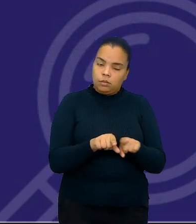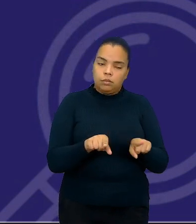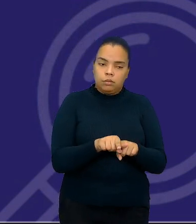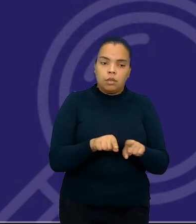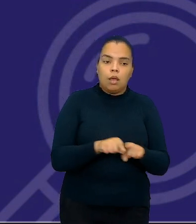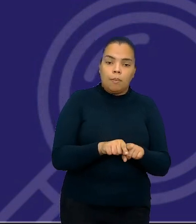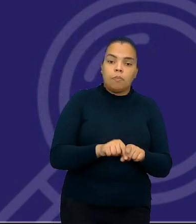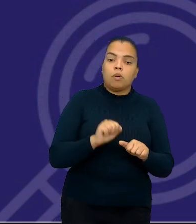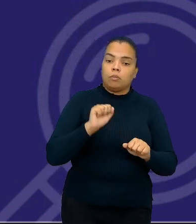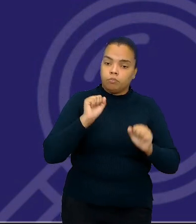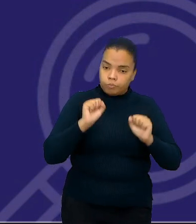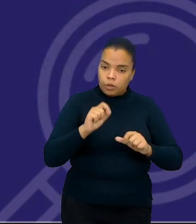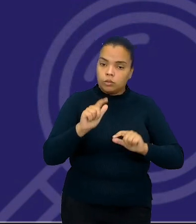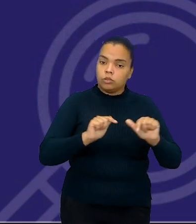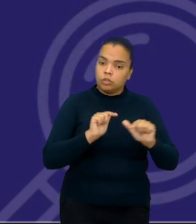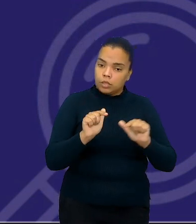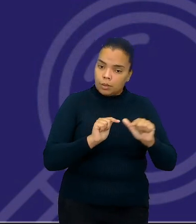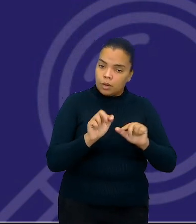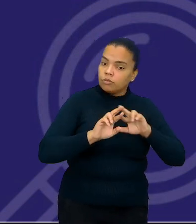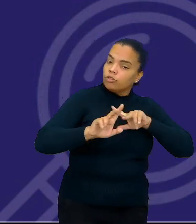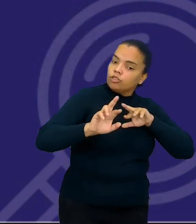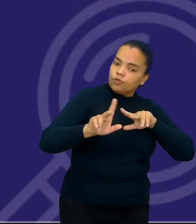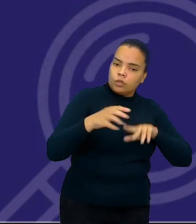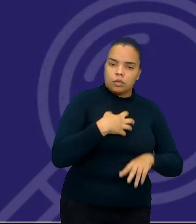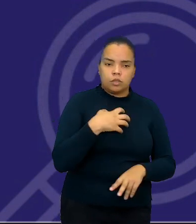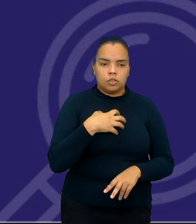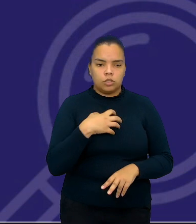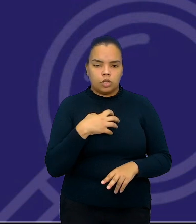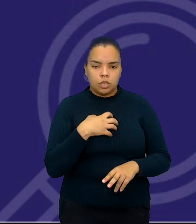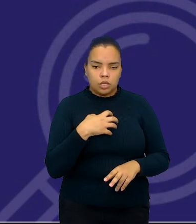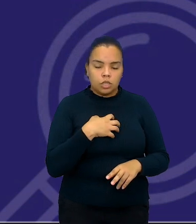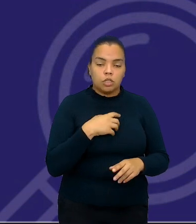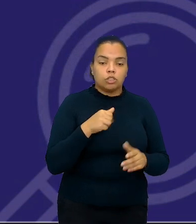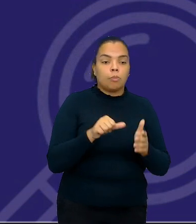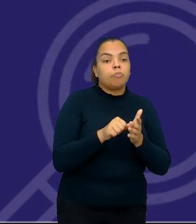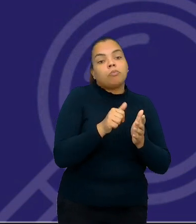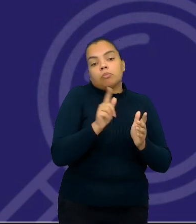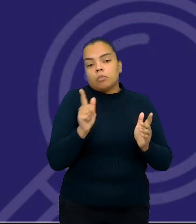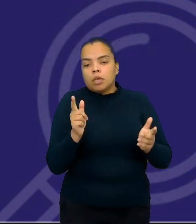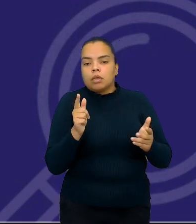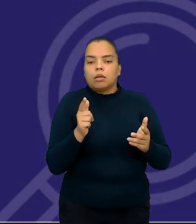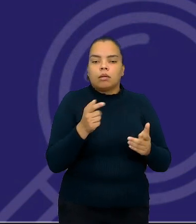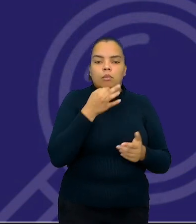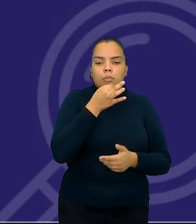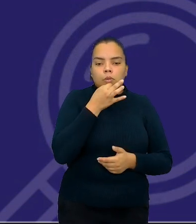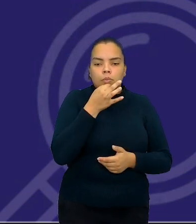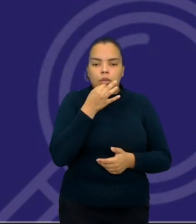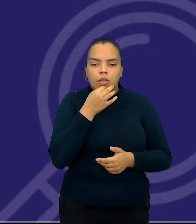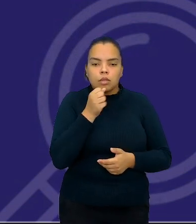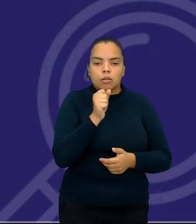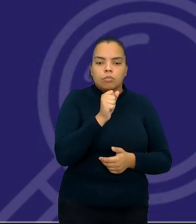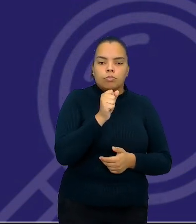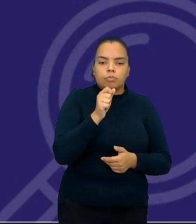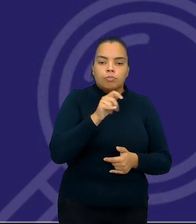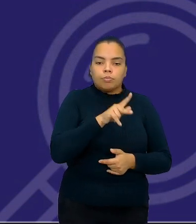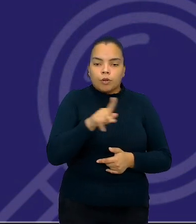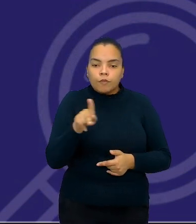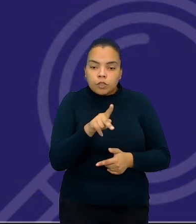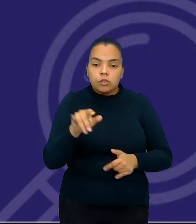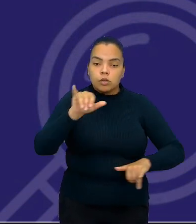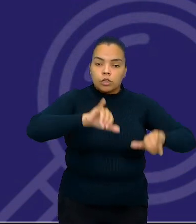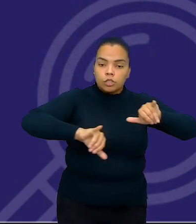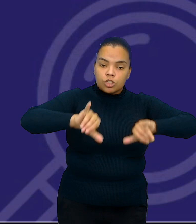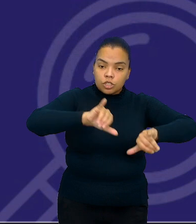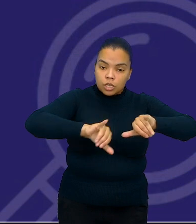podemos trabalhar de diferentes maneiras. Uma possibilidade é a do professor de química poder auxiliar